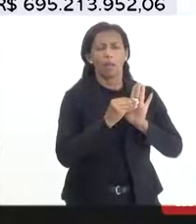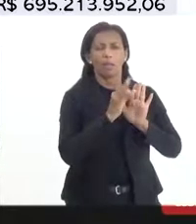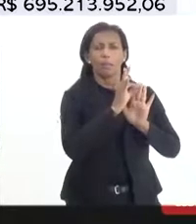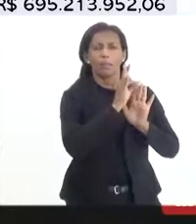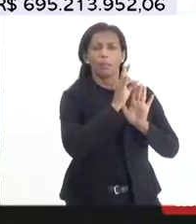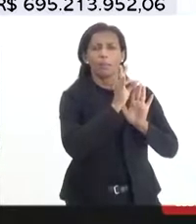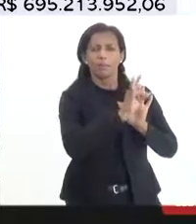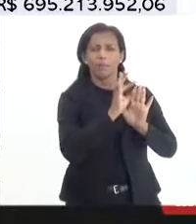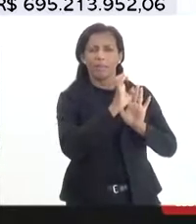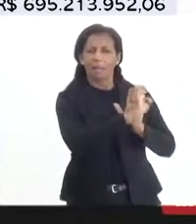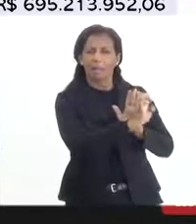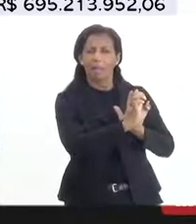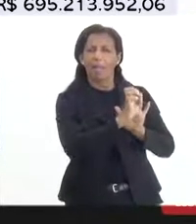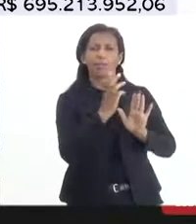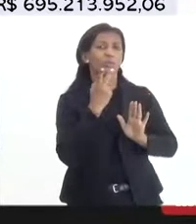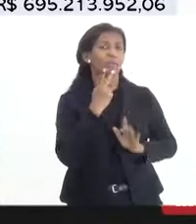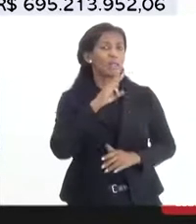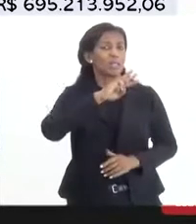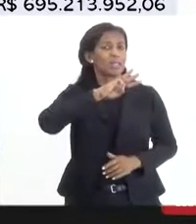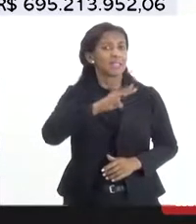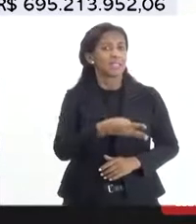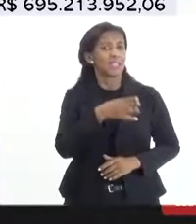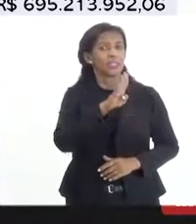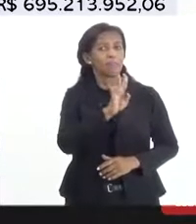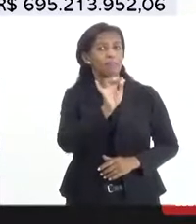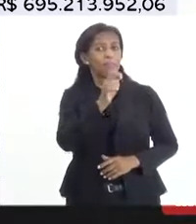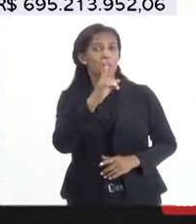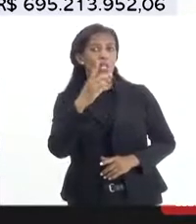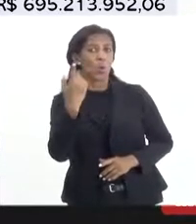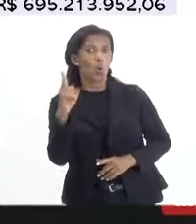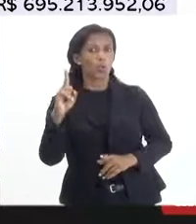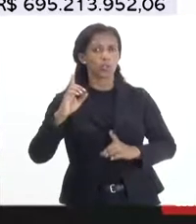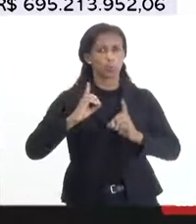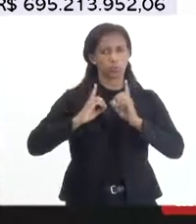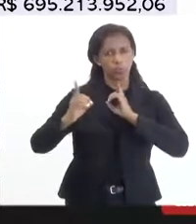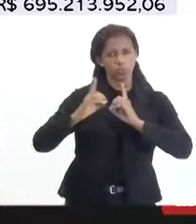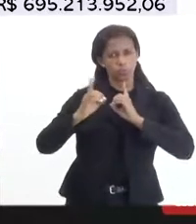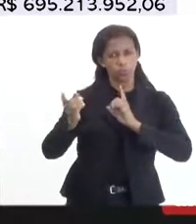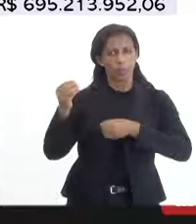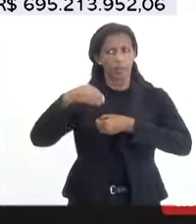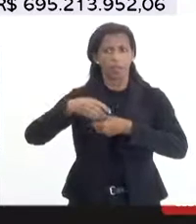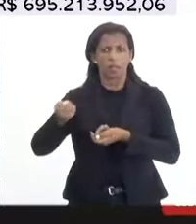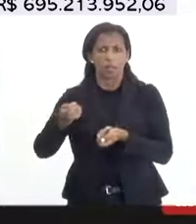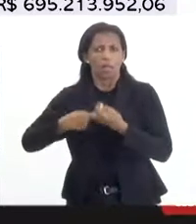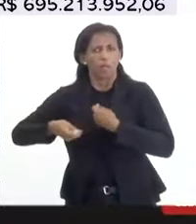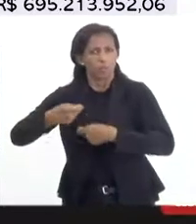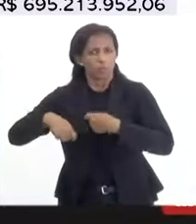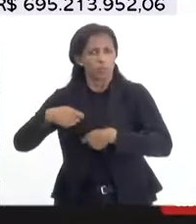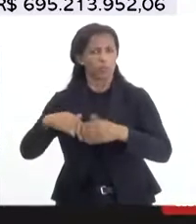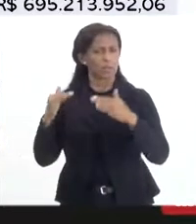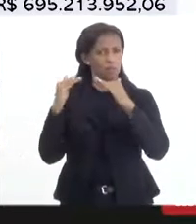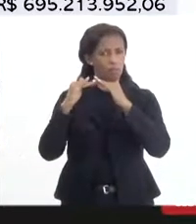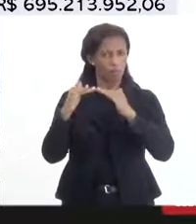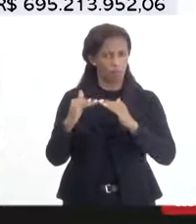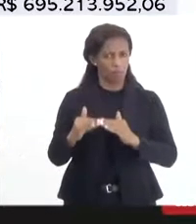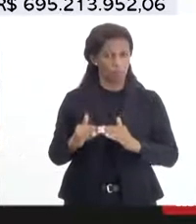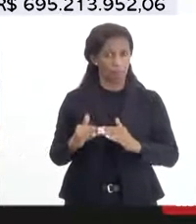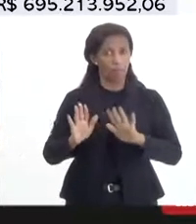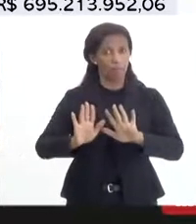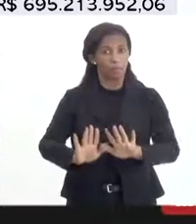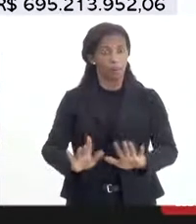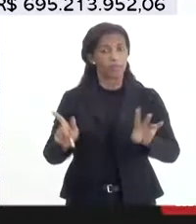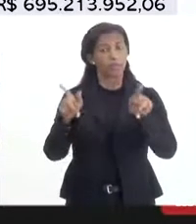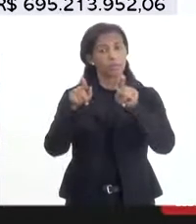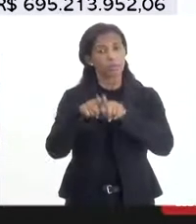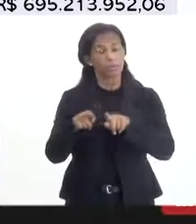nós estamos falando de cerca de 3 bilhões que estão sendo discutidos, tem decisão administrativa favorável, porém,